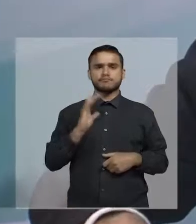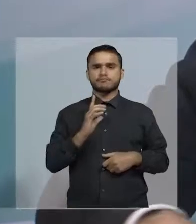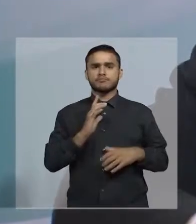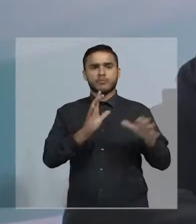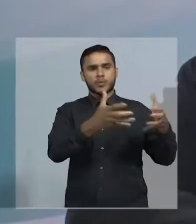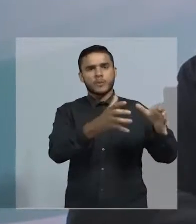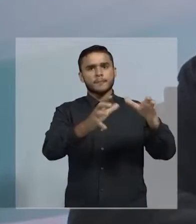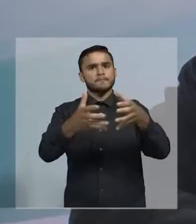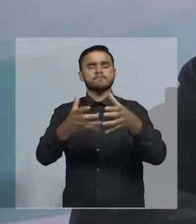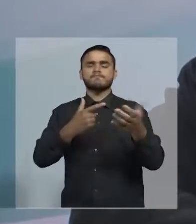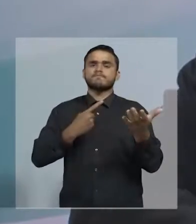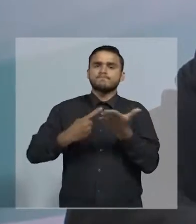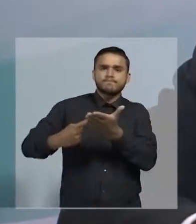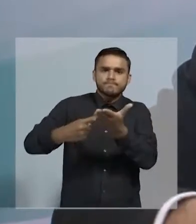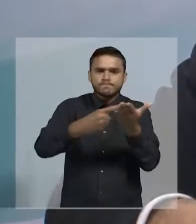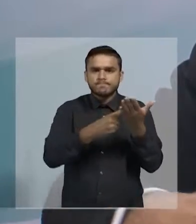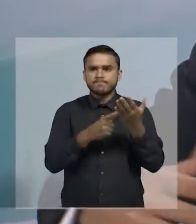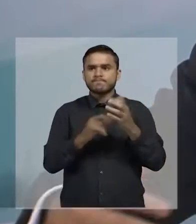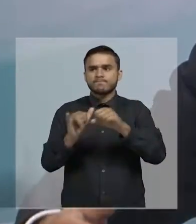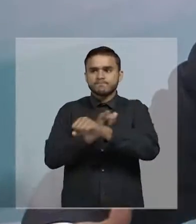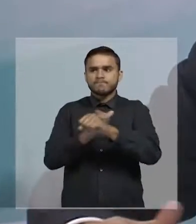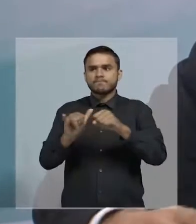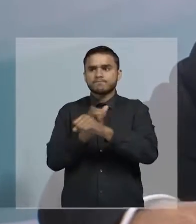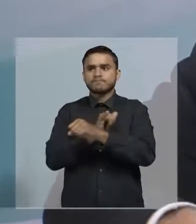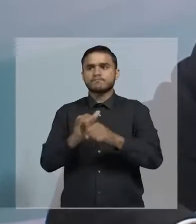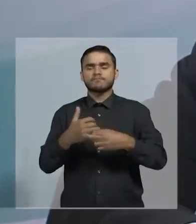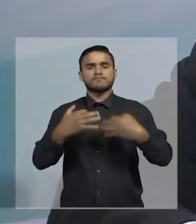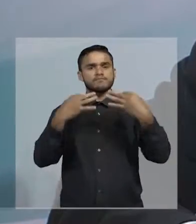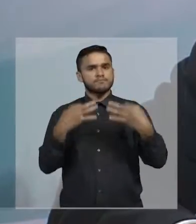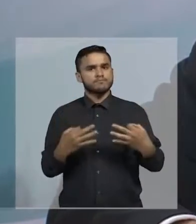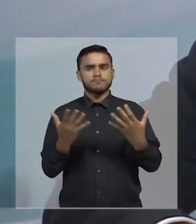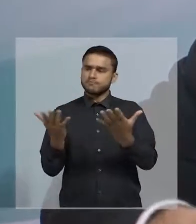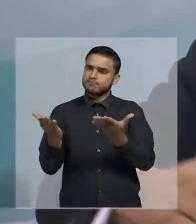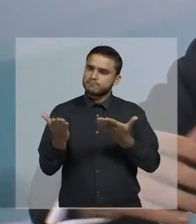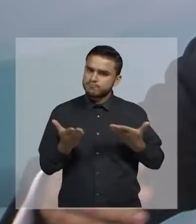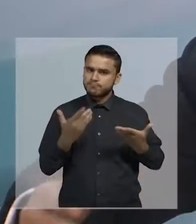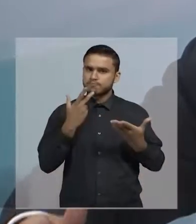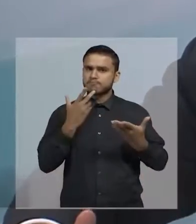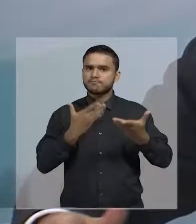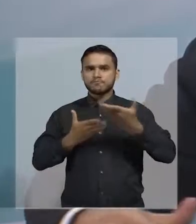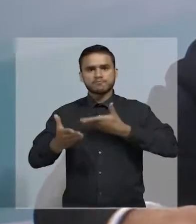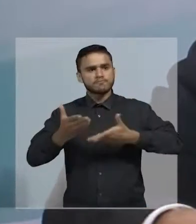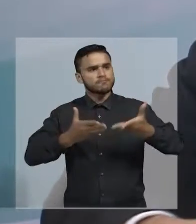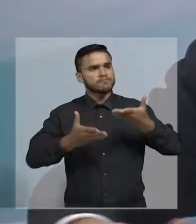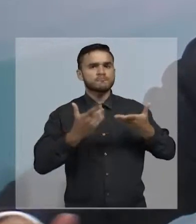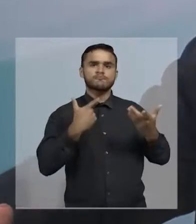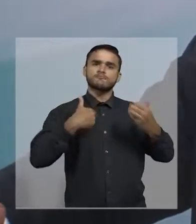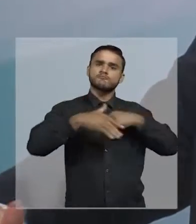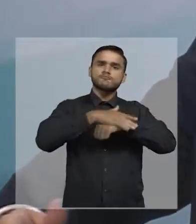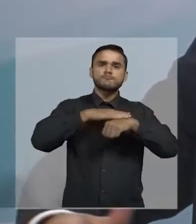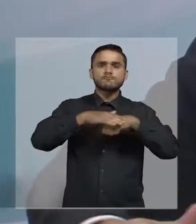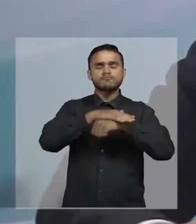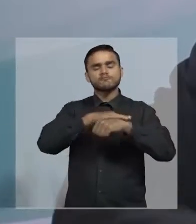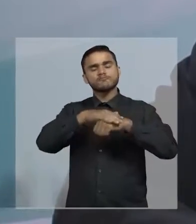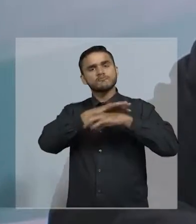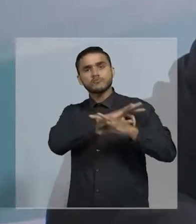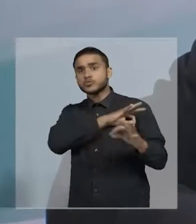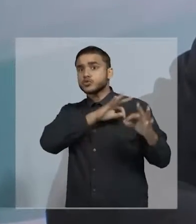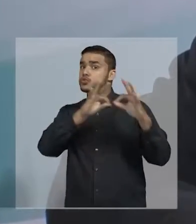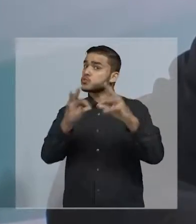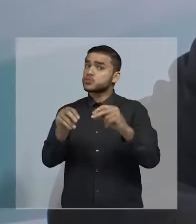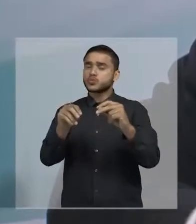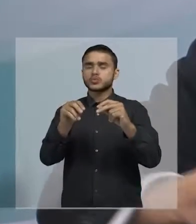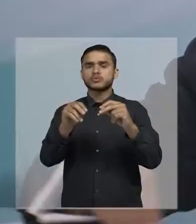partidos políticos. Ele tem um estilo mais acolhedor, busca conversar com todos os espectros da